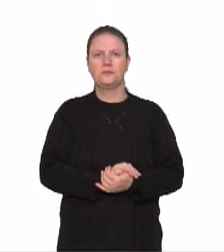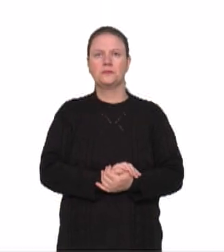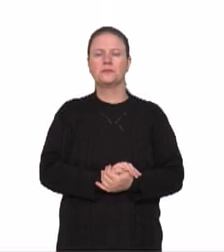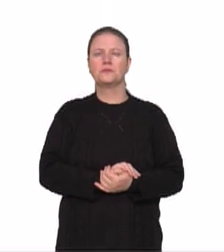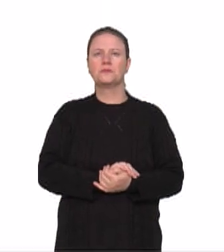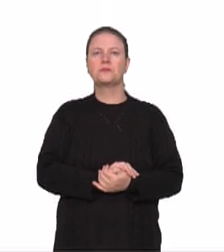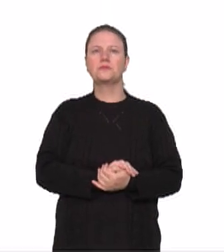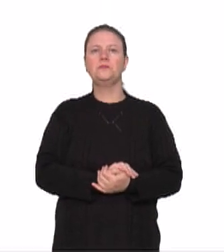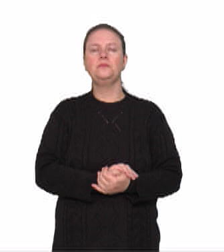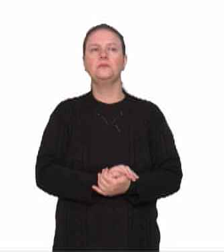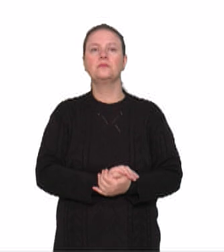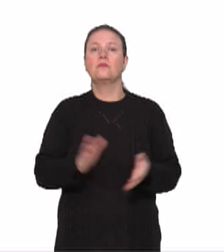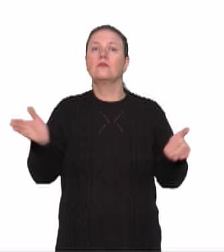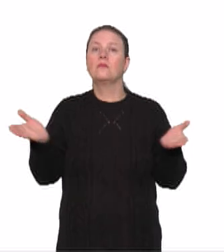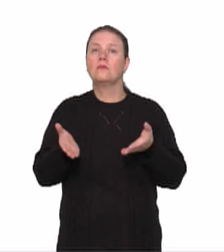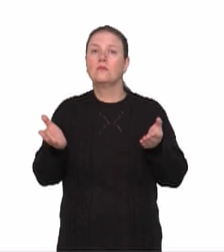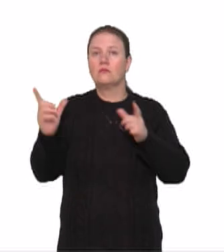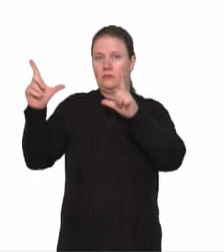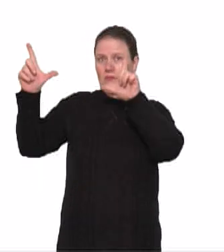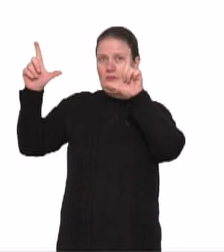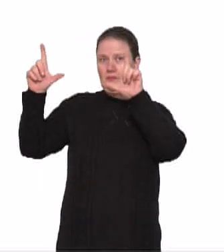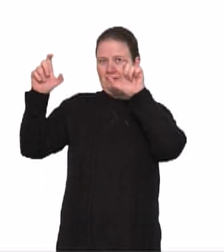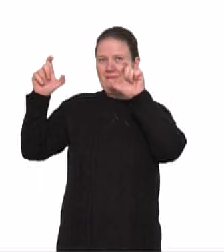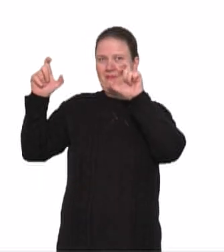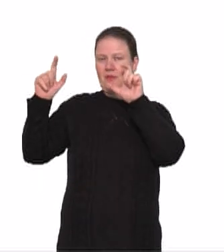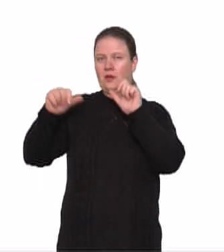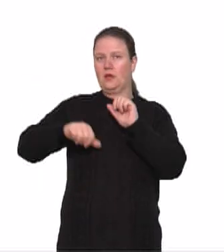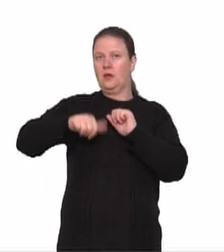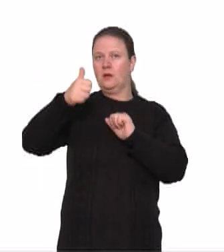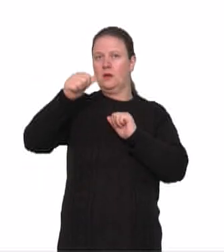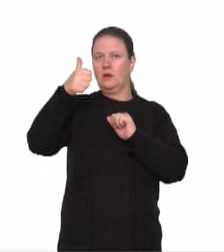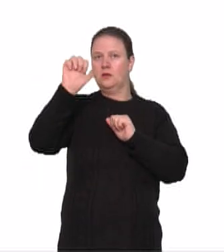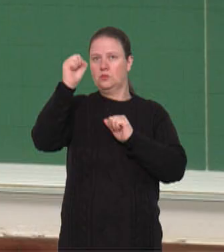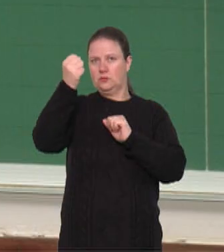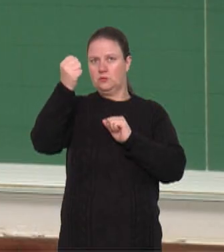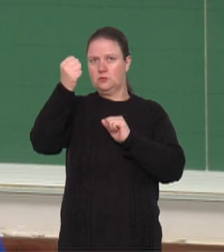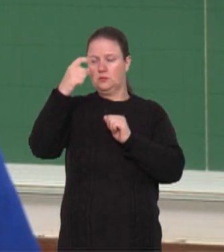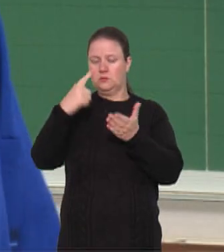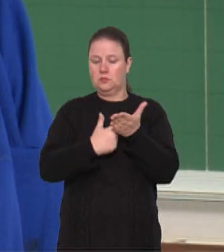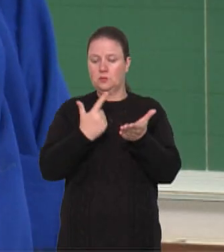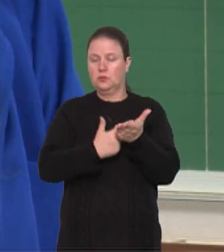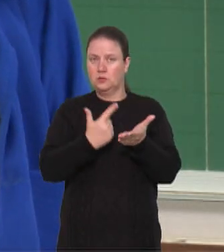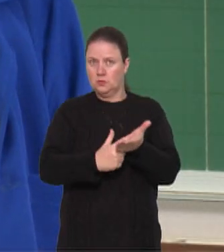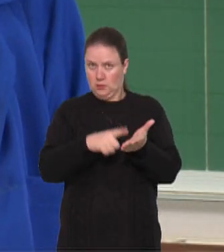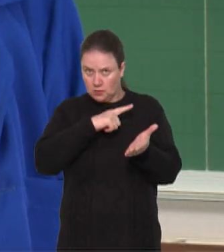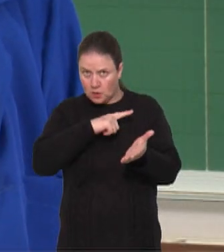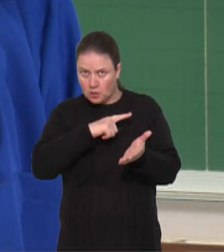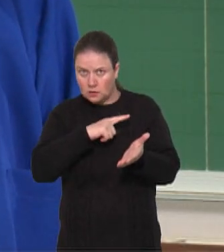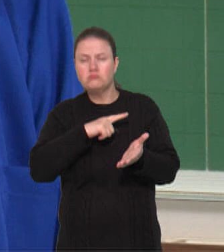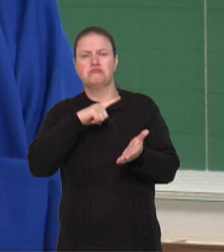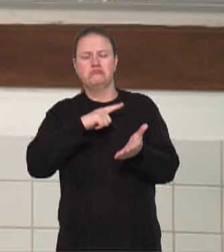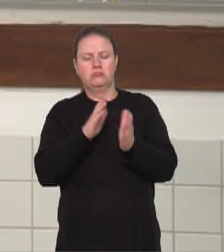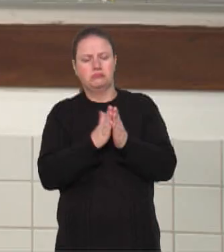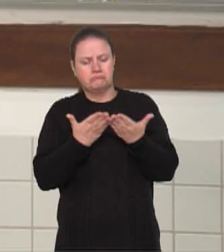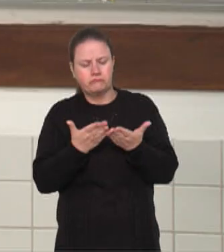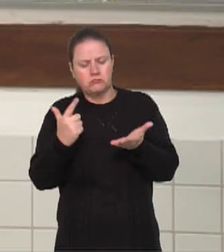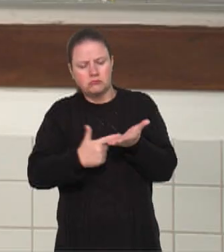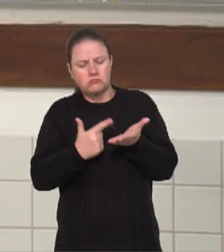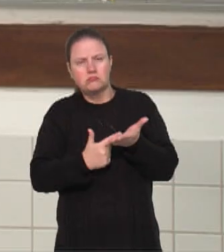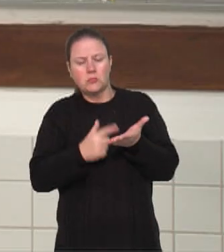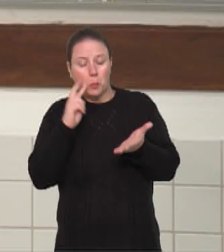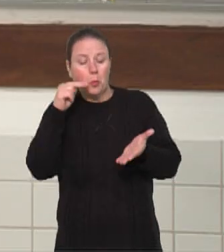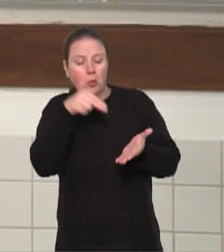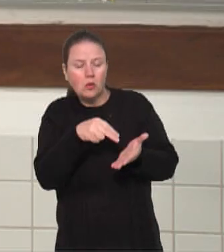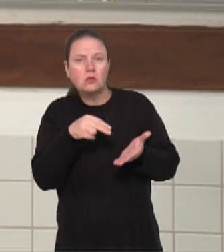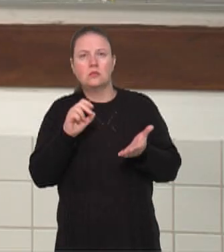teatral. Aqui a gente tem na página 118, vou pedir para que vocês que têm o livro possam abri-lo lá. Quem não tem, acompanha